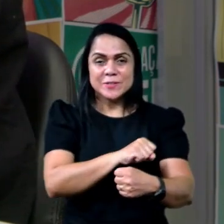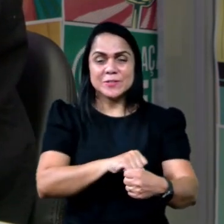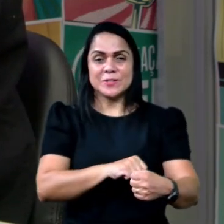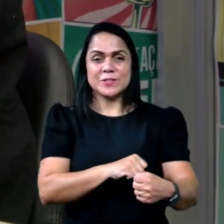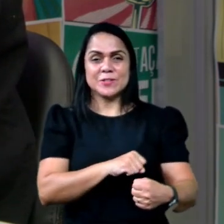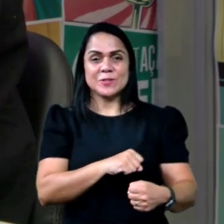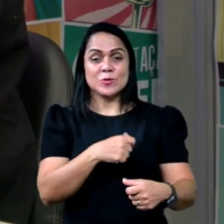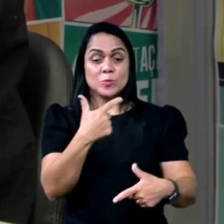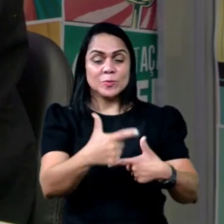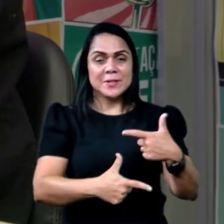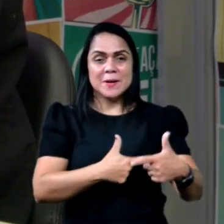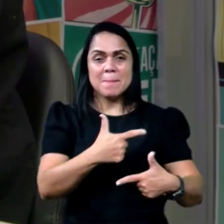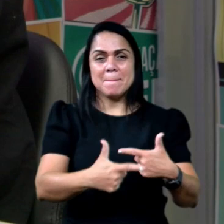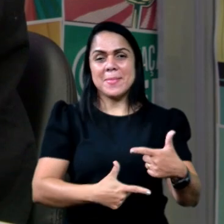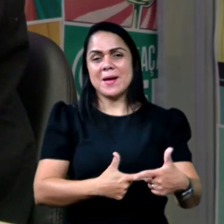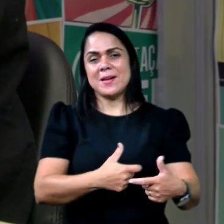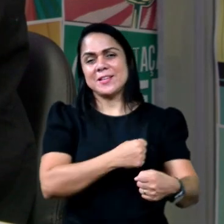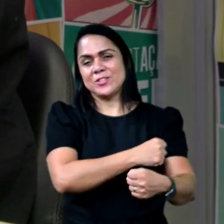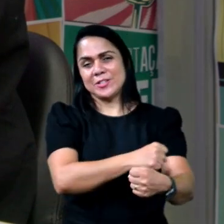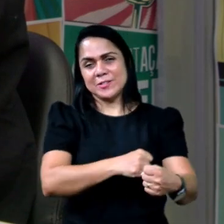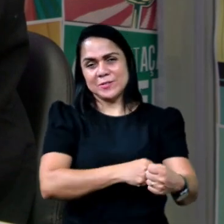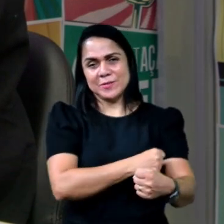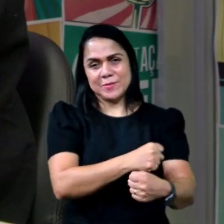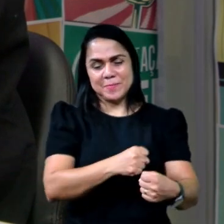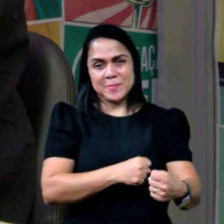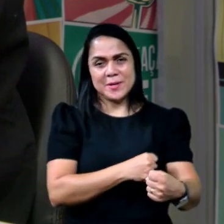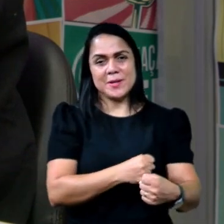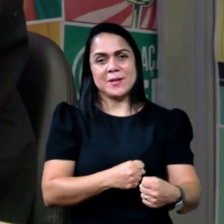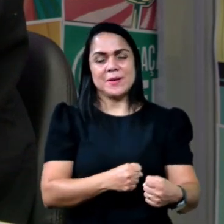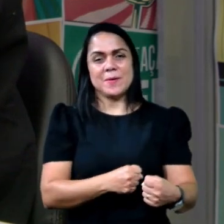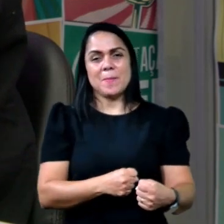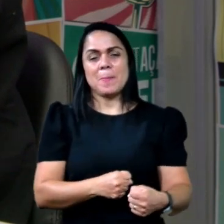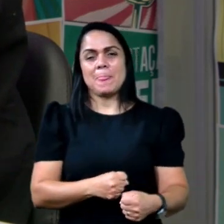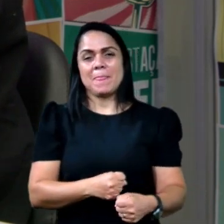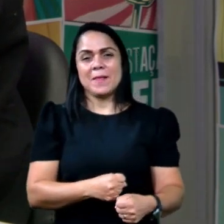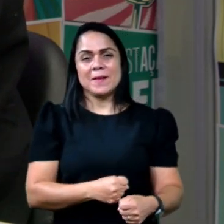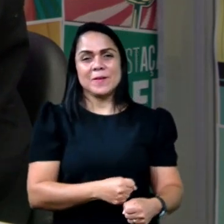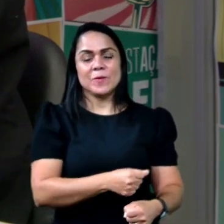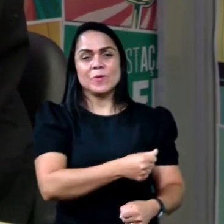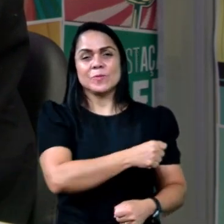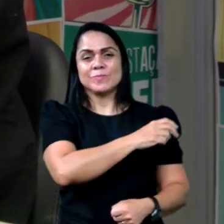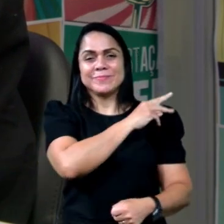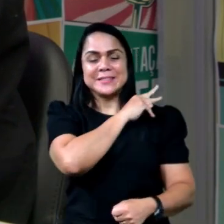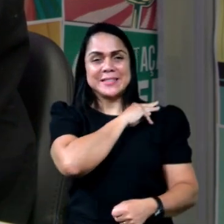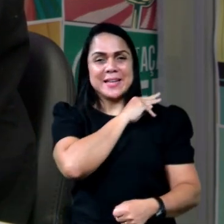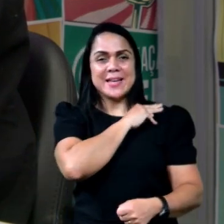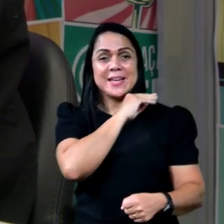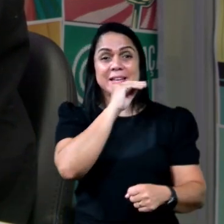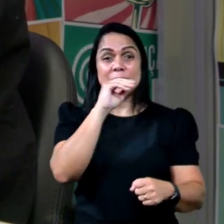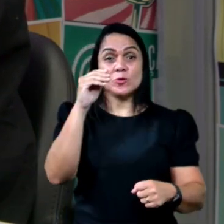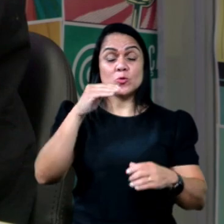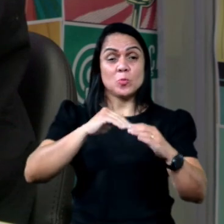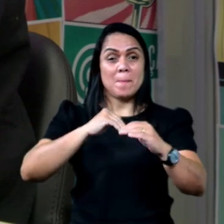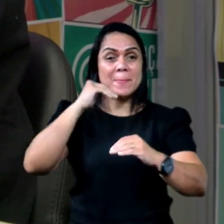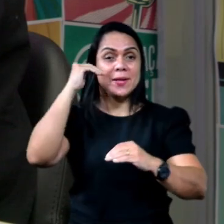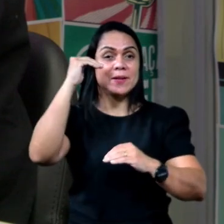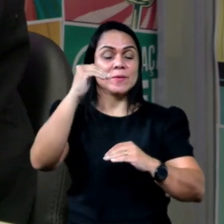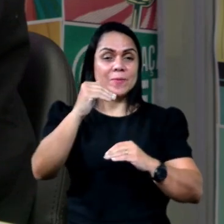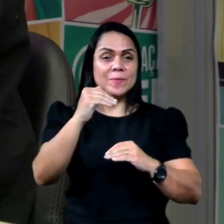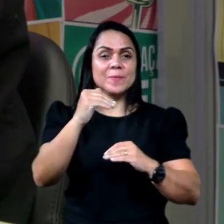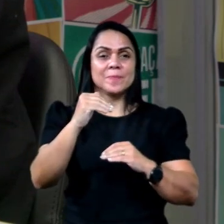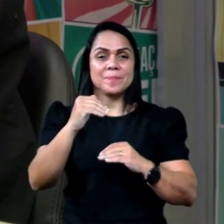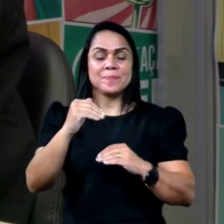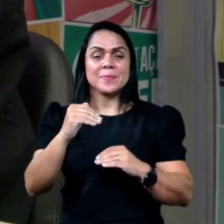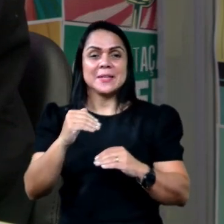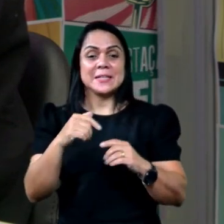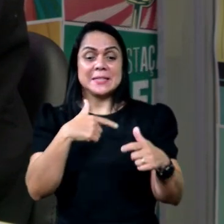quanto para o técnico, quanto para o superior. Eu não espero que 100% dos meus alunos vá trabalhar na minha área.